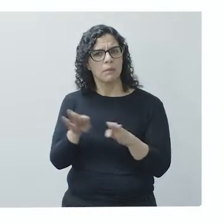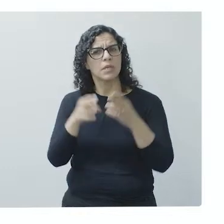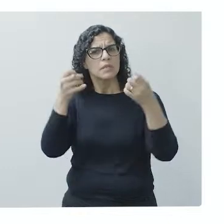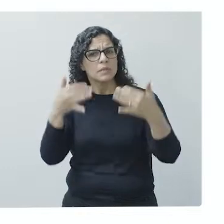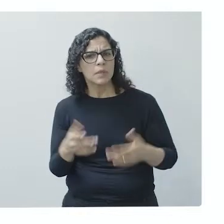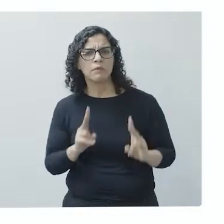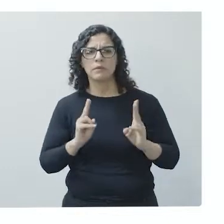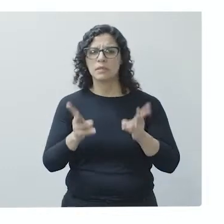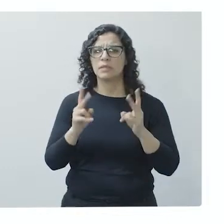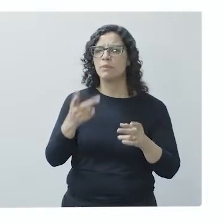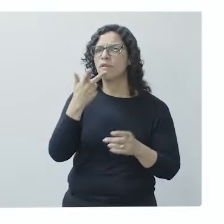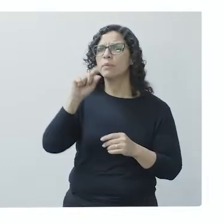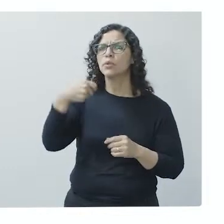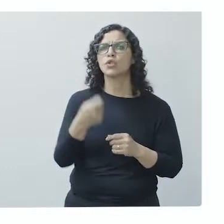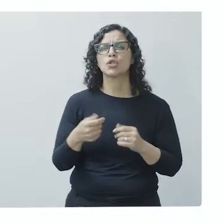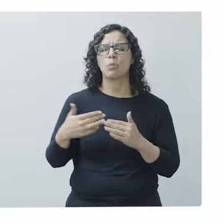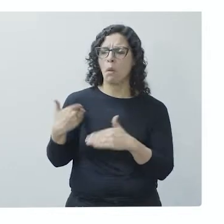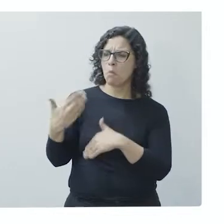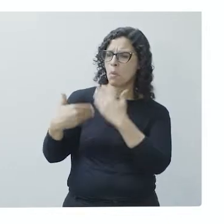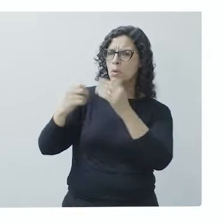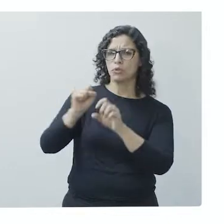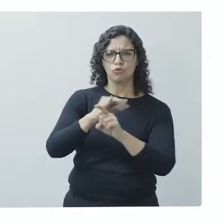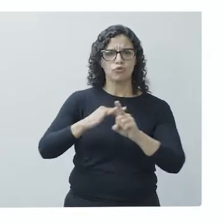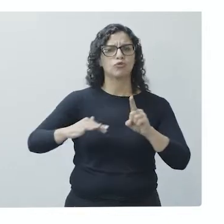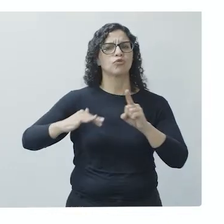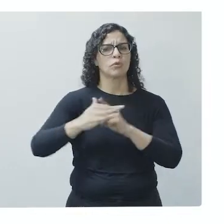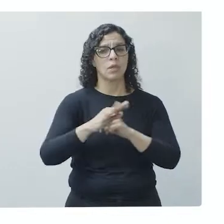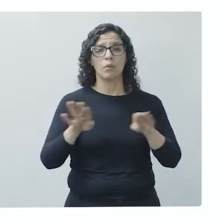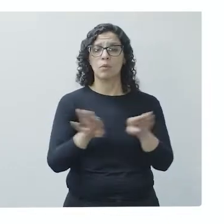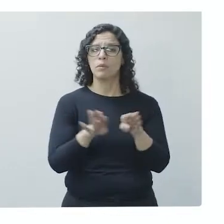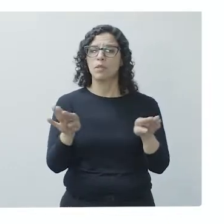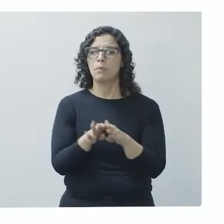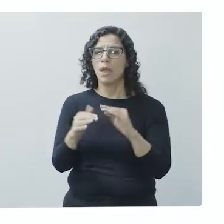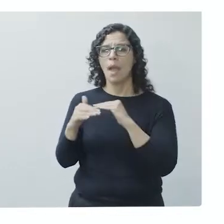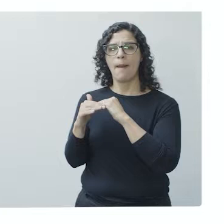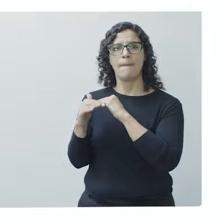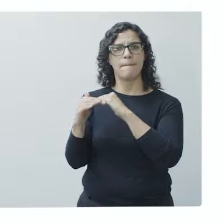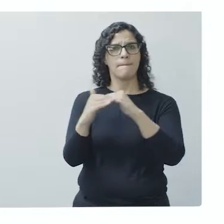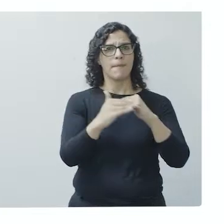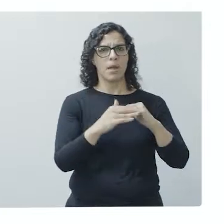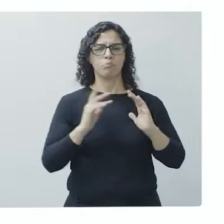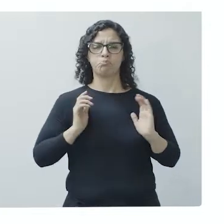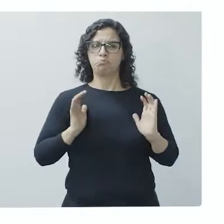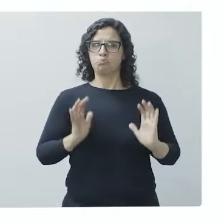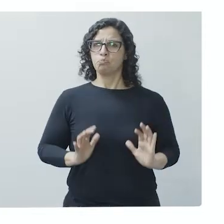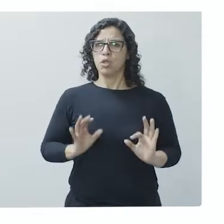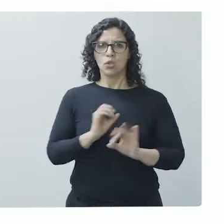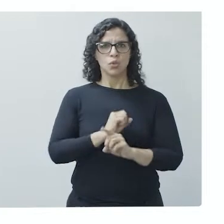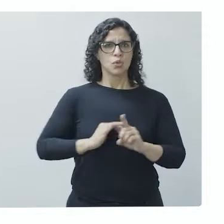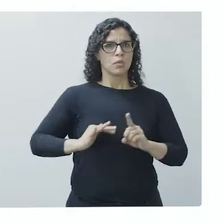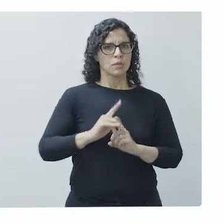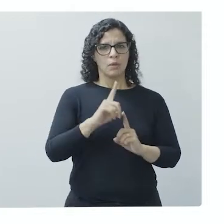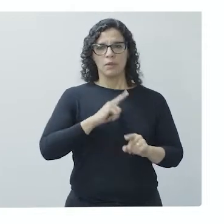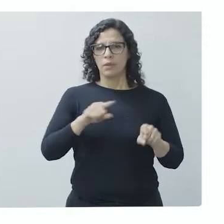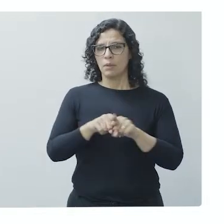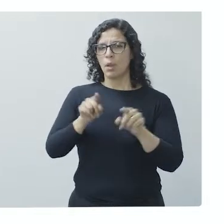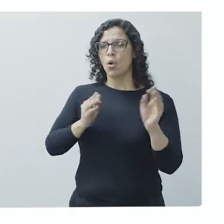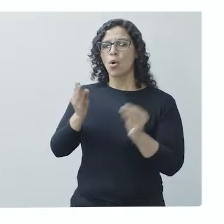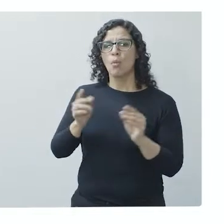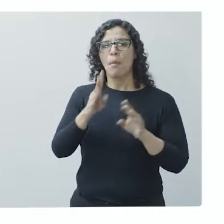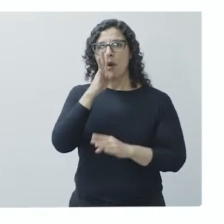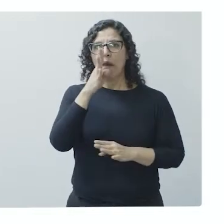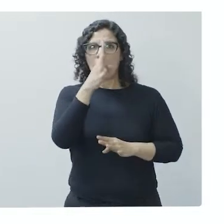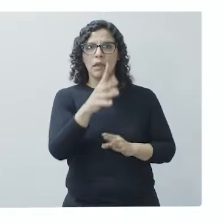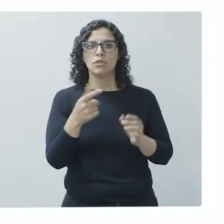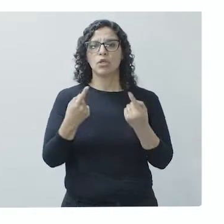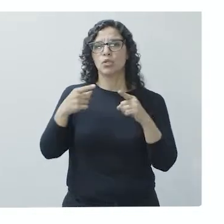com frequência sobre a ascensão social e a manutenção das aparências sociais por meio de críticas